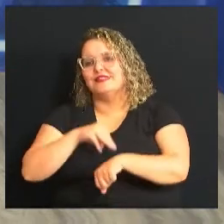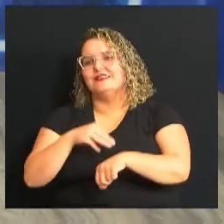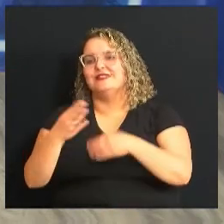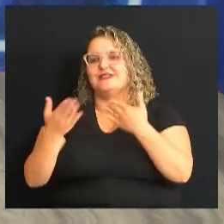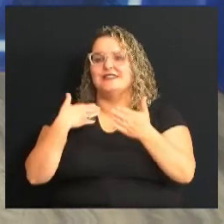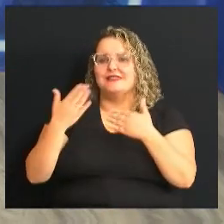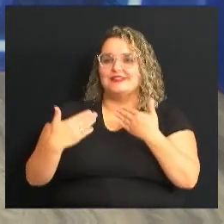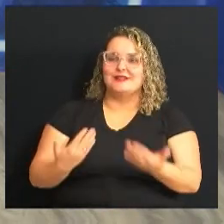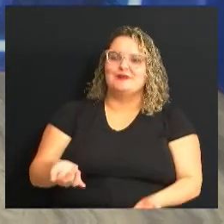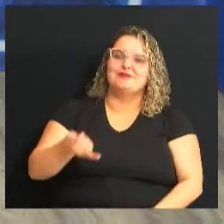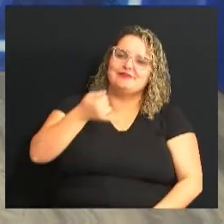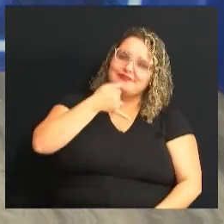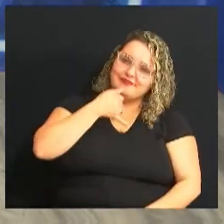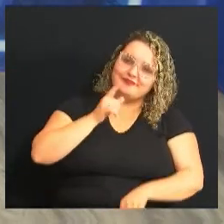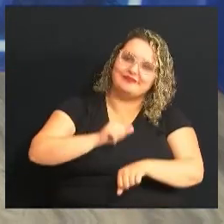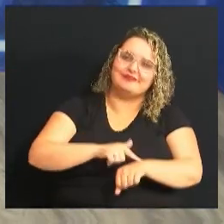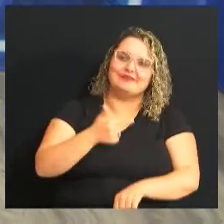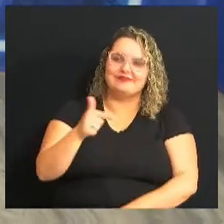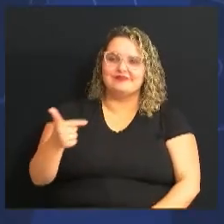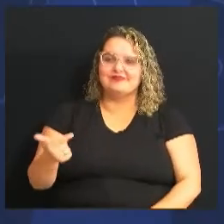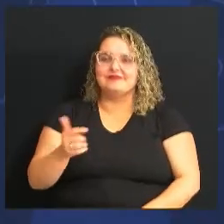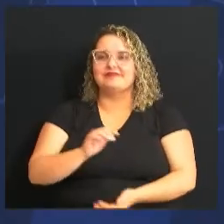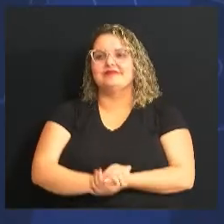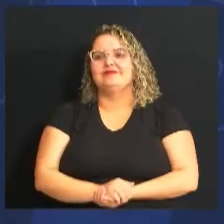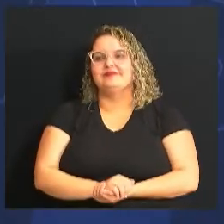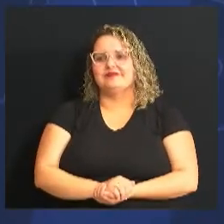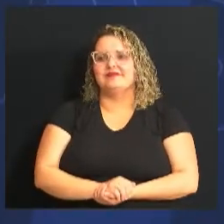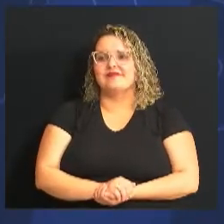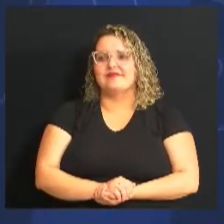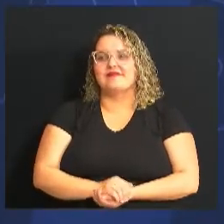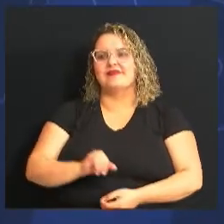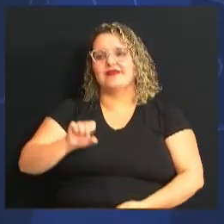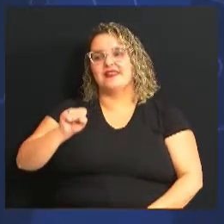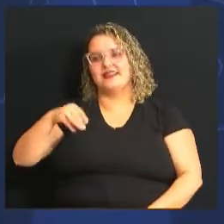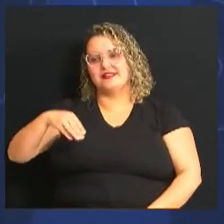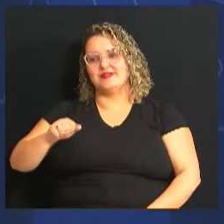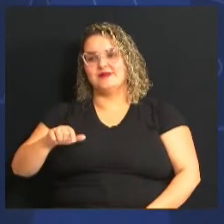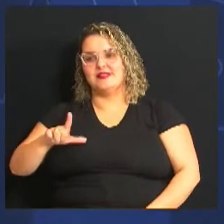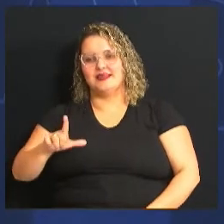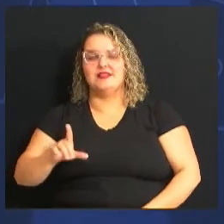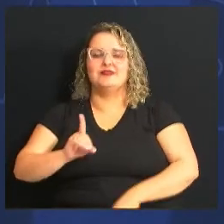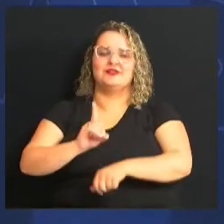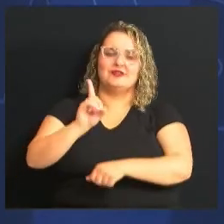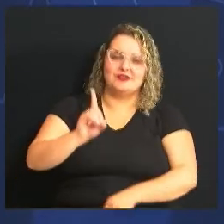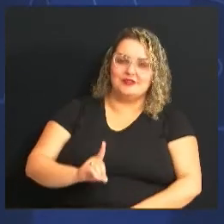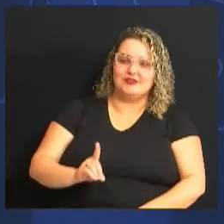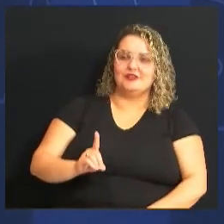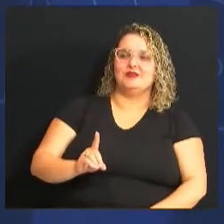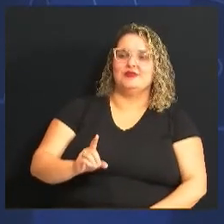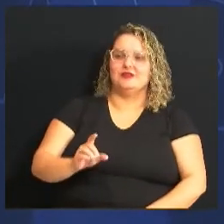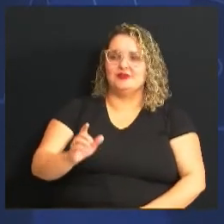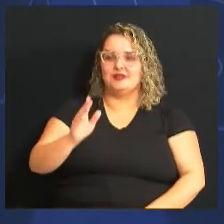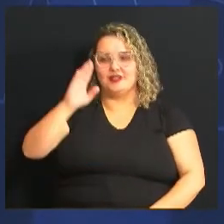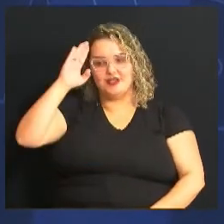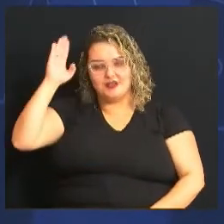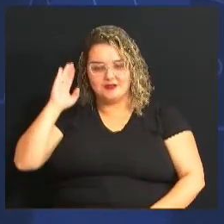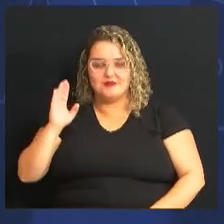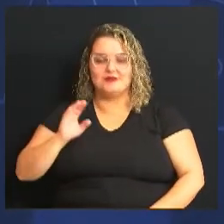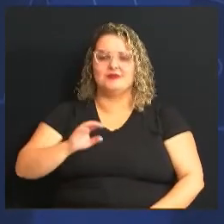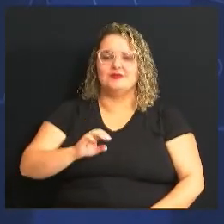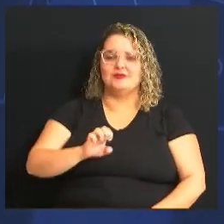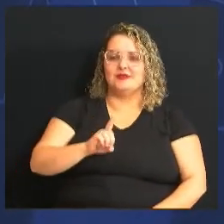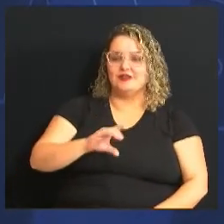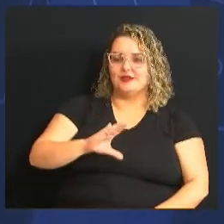aqui. Infelizmente não tenho esse tempo. Então, Ismael Rocha, diretor acadêmico do Educa Week, doutor em educação, mestre em